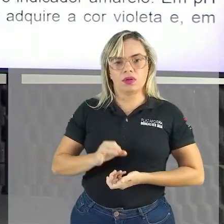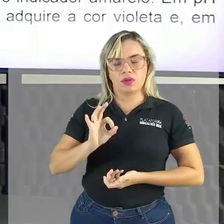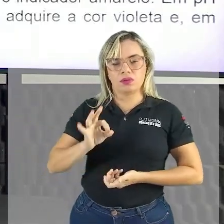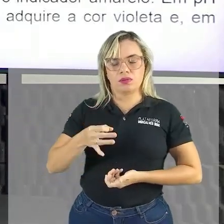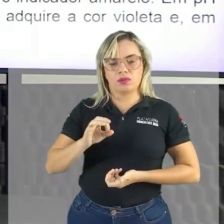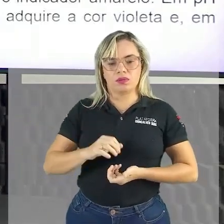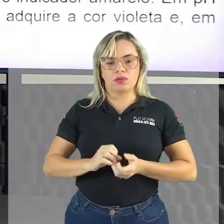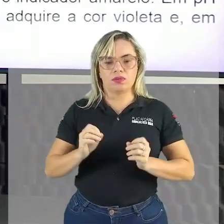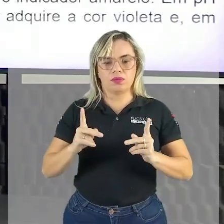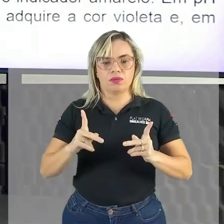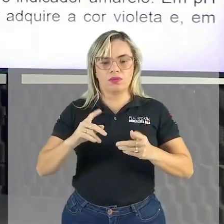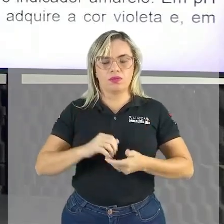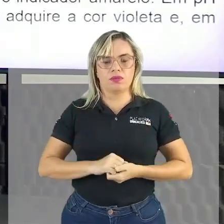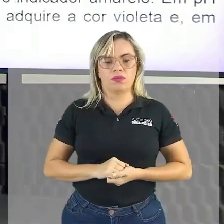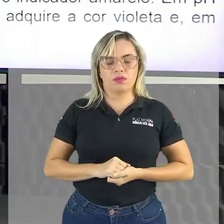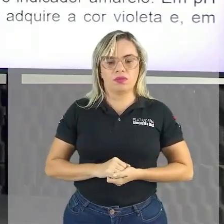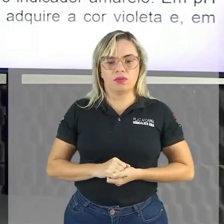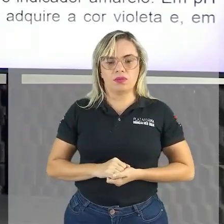Ok?